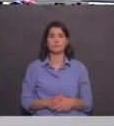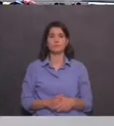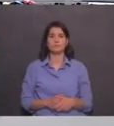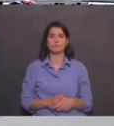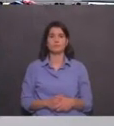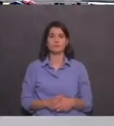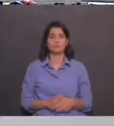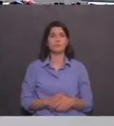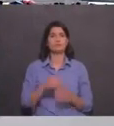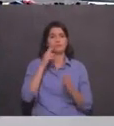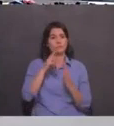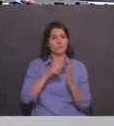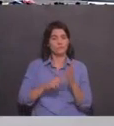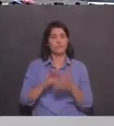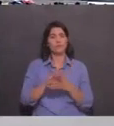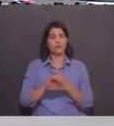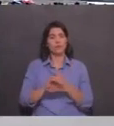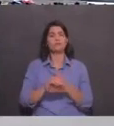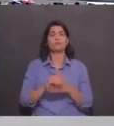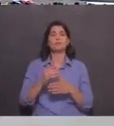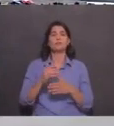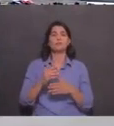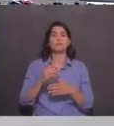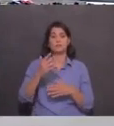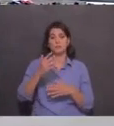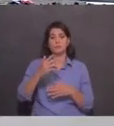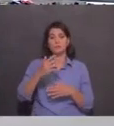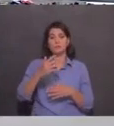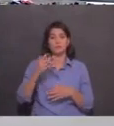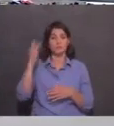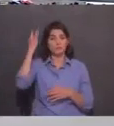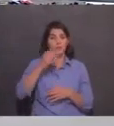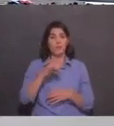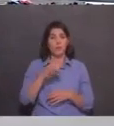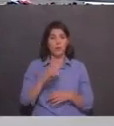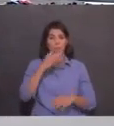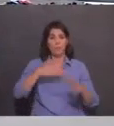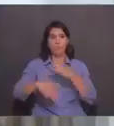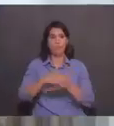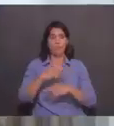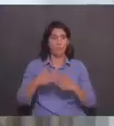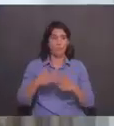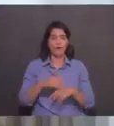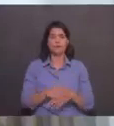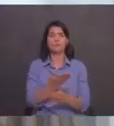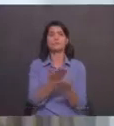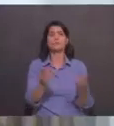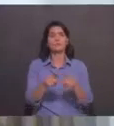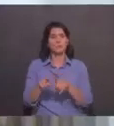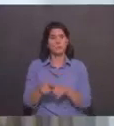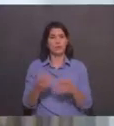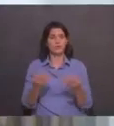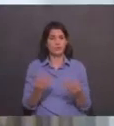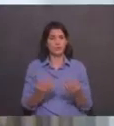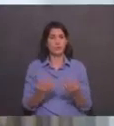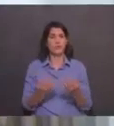Dalla lettera di San Paolo Apostolo ai Romani. Fratelli, come a causa di un solo uomo il